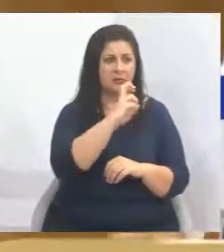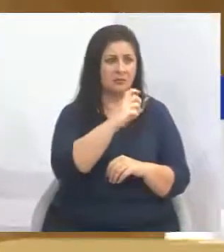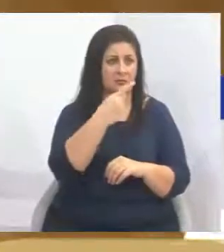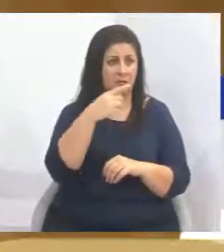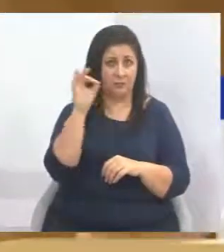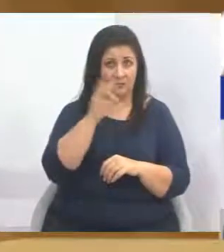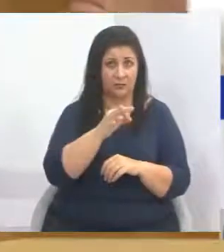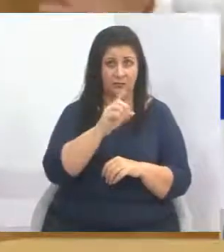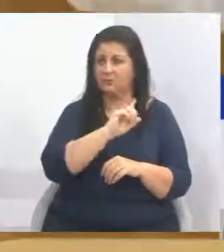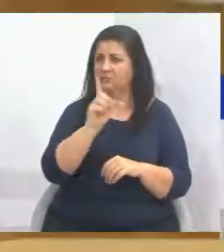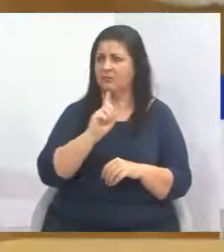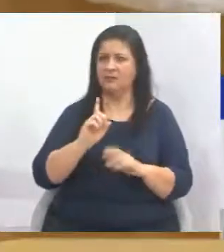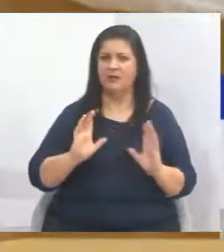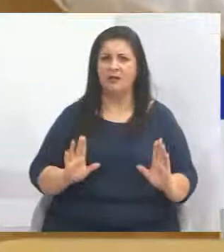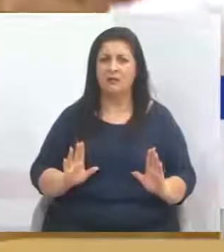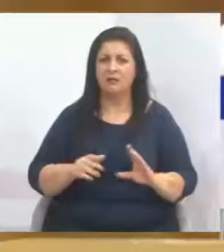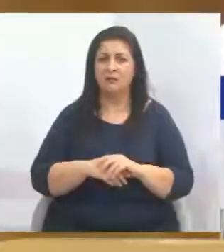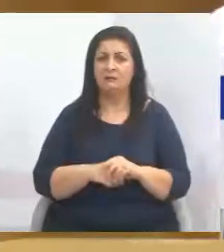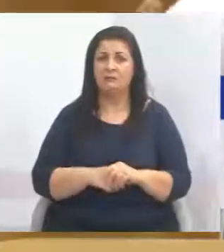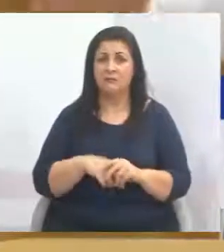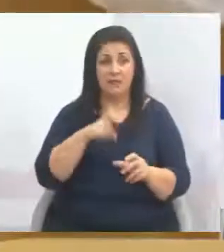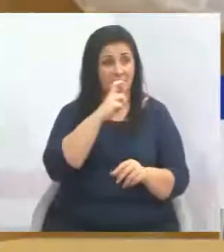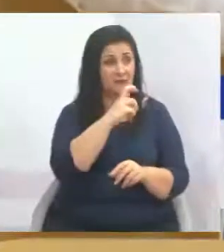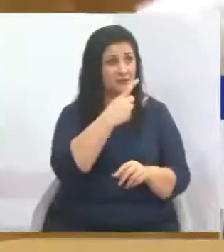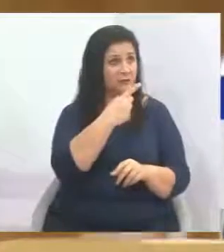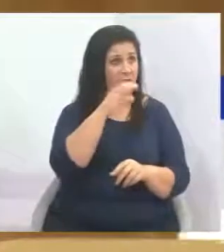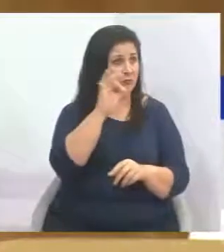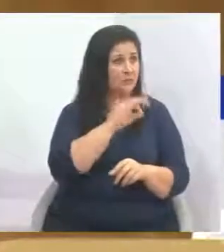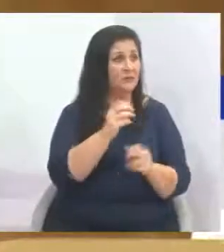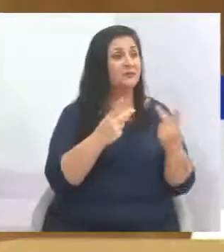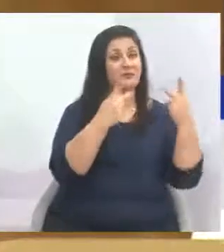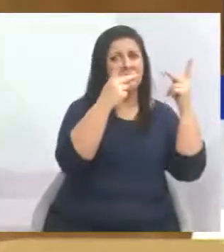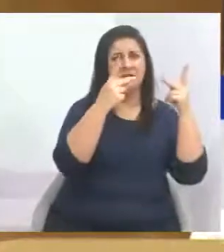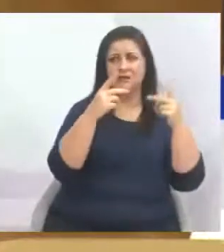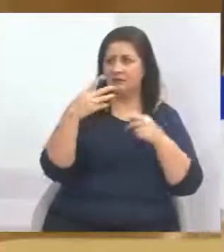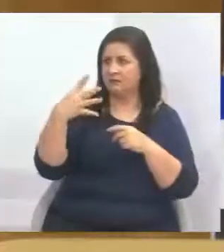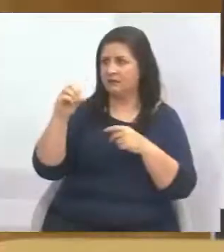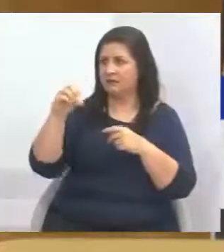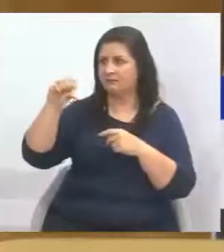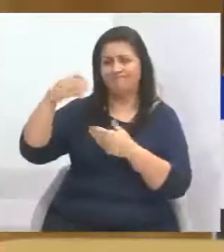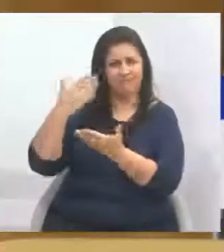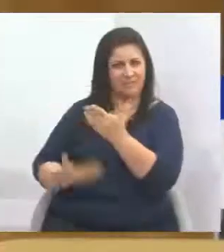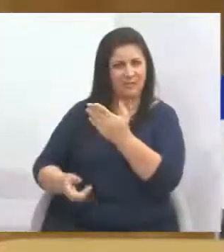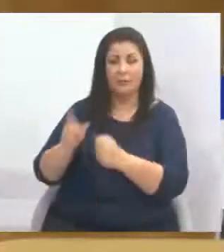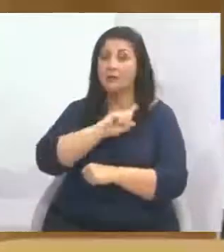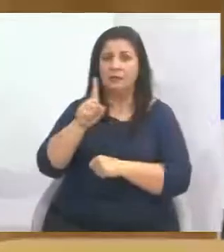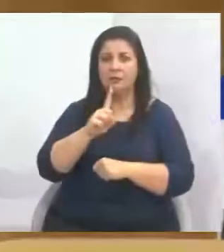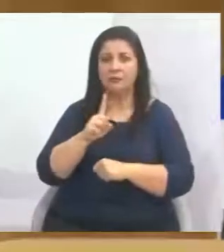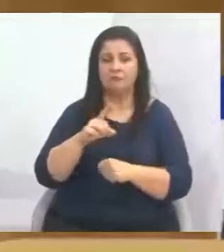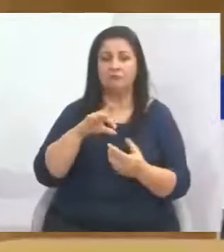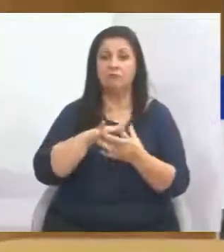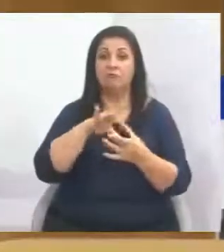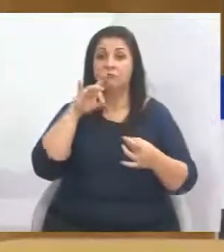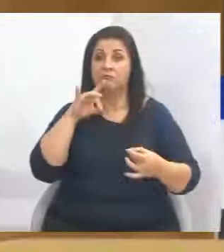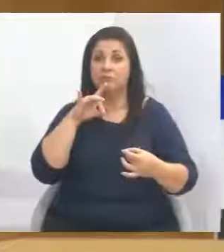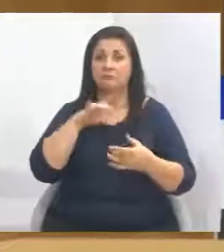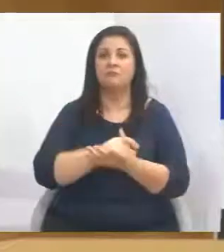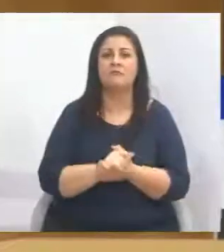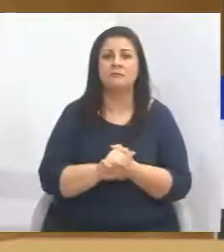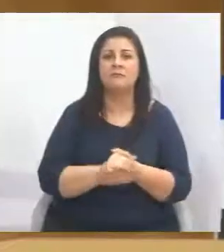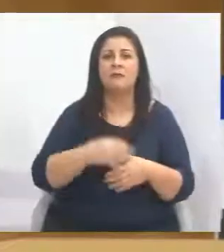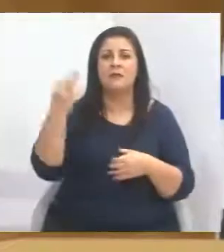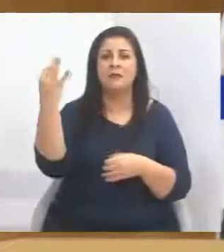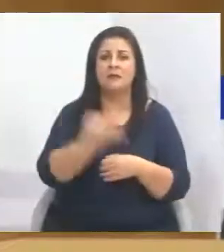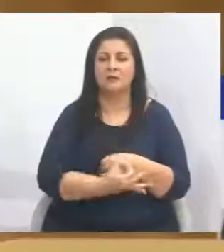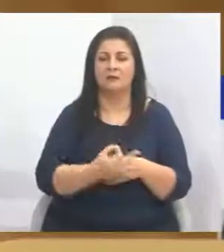51% a 49%, 51% ganha, 49% fica aplaudindo, não. A essência da democracia é realmente